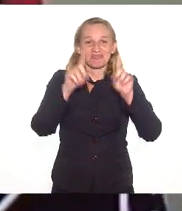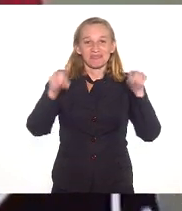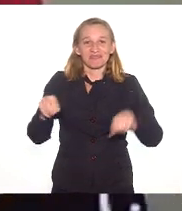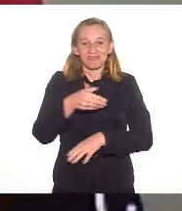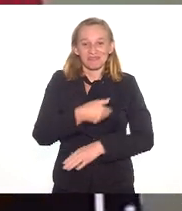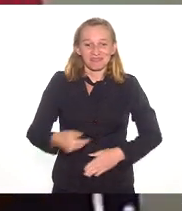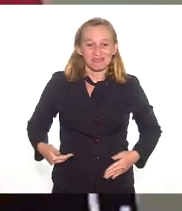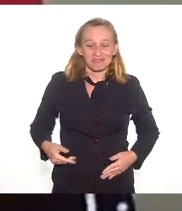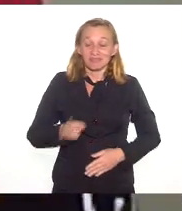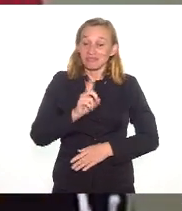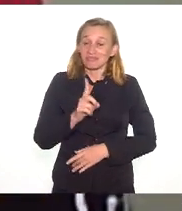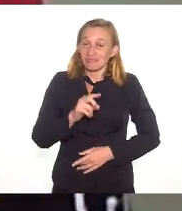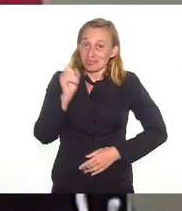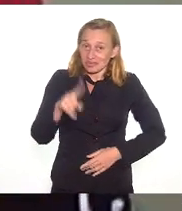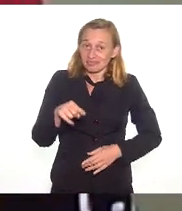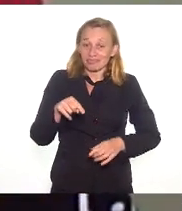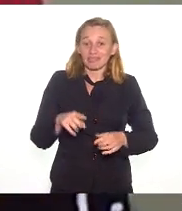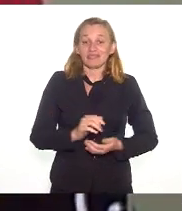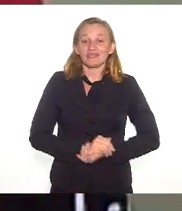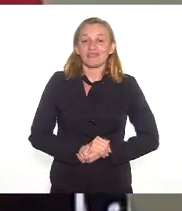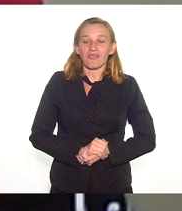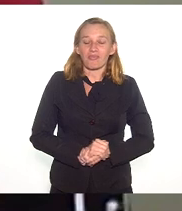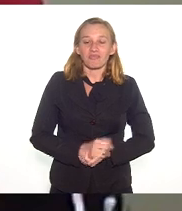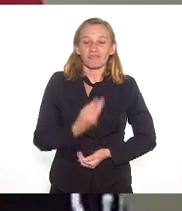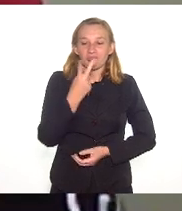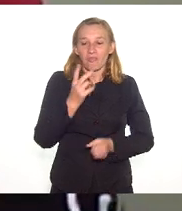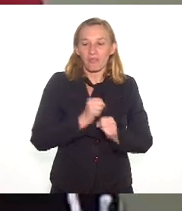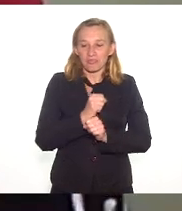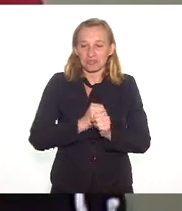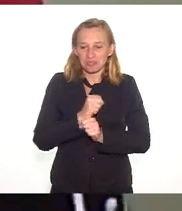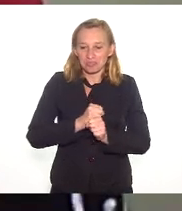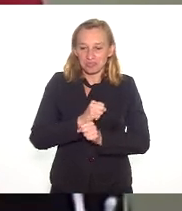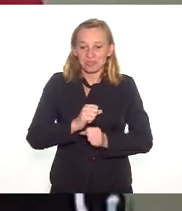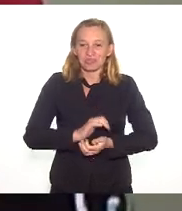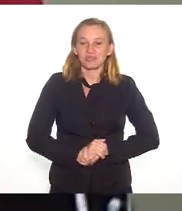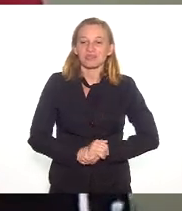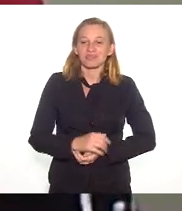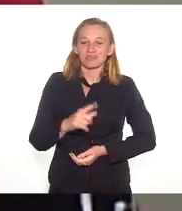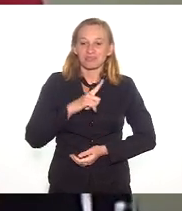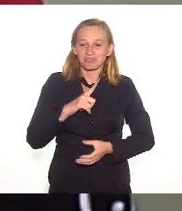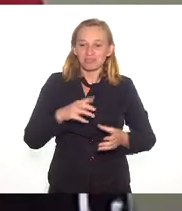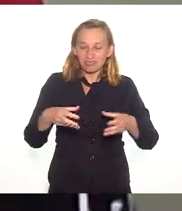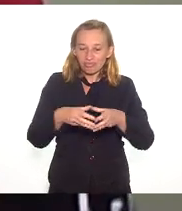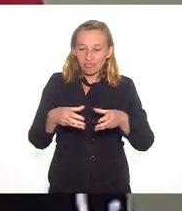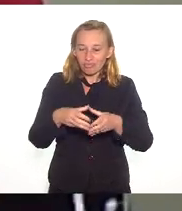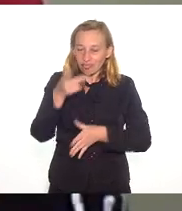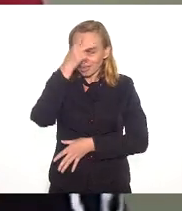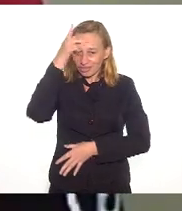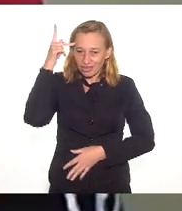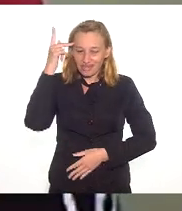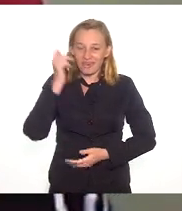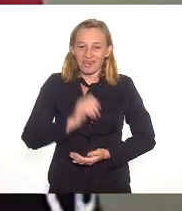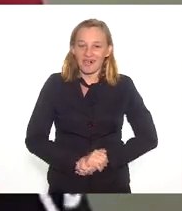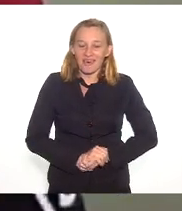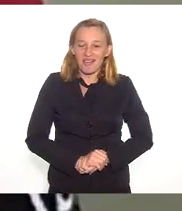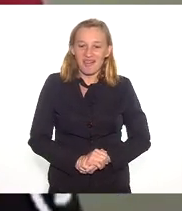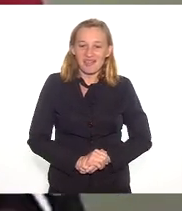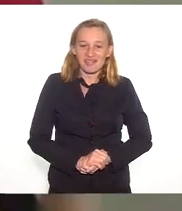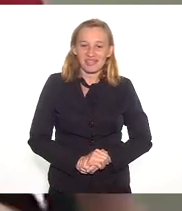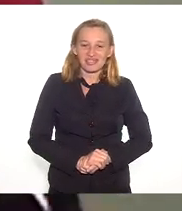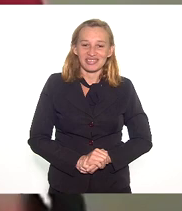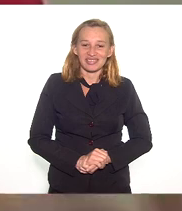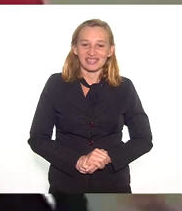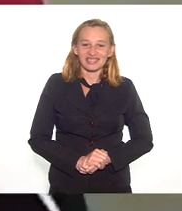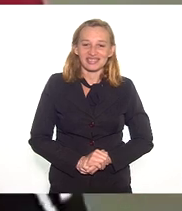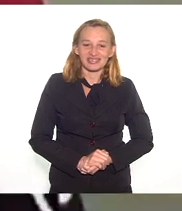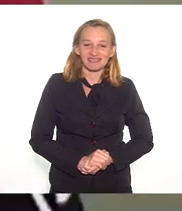eram públicos foi dada por 2 anos. Nós ainda temos um grupo de pessoas que está